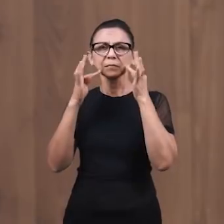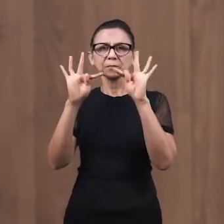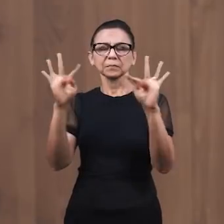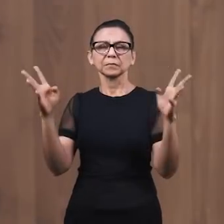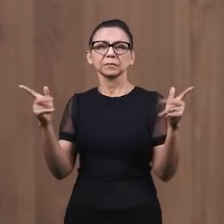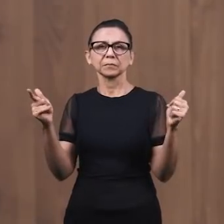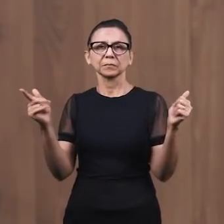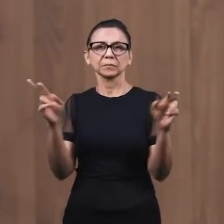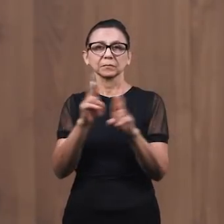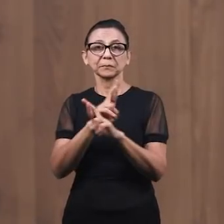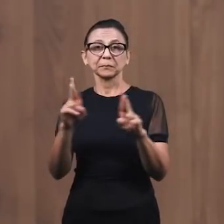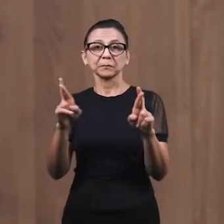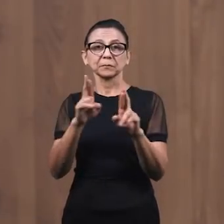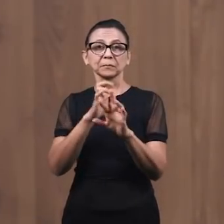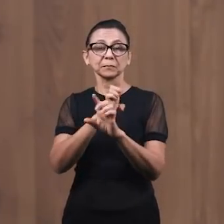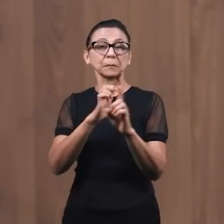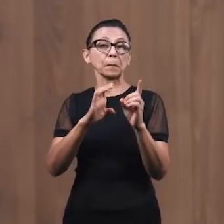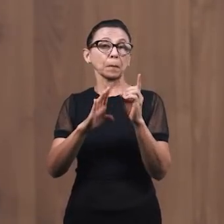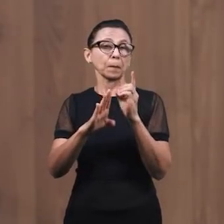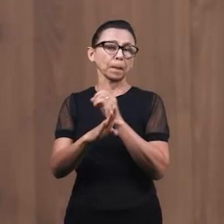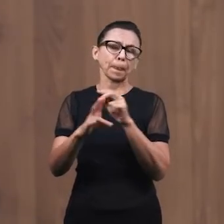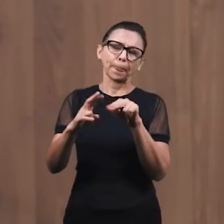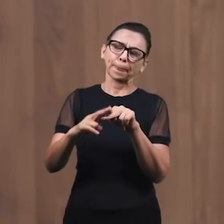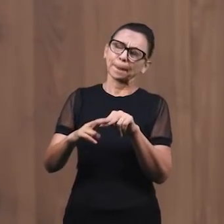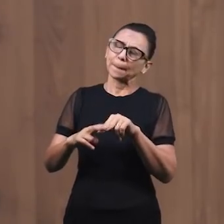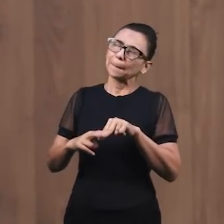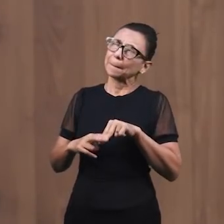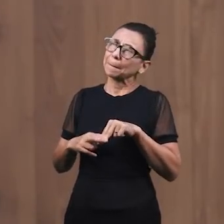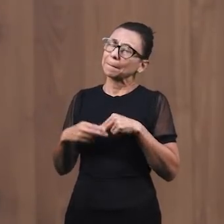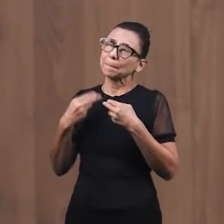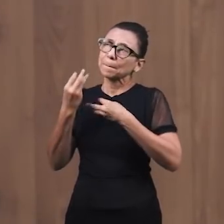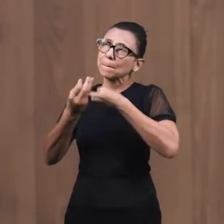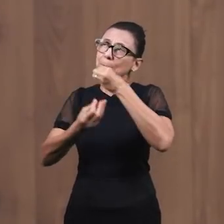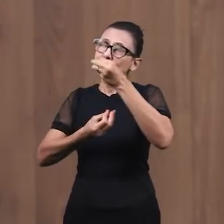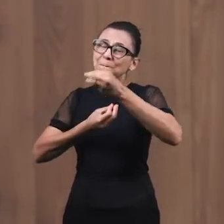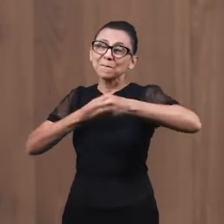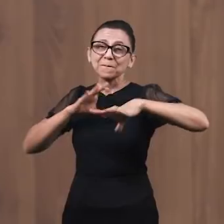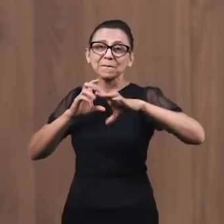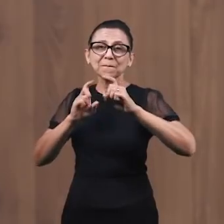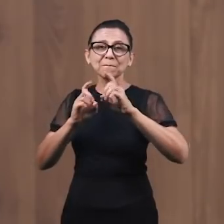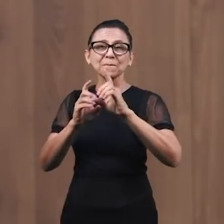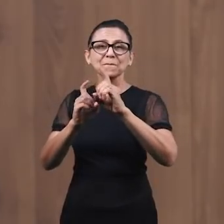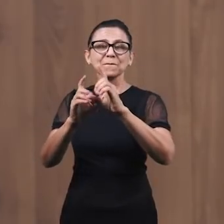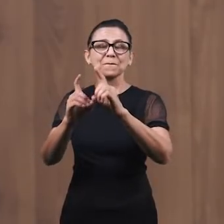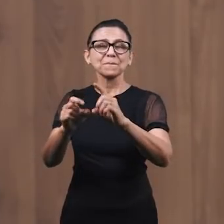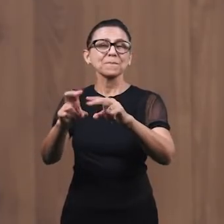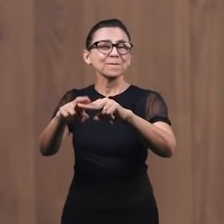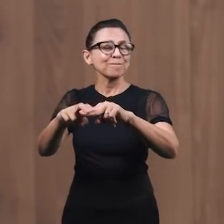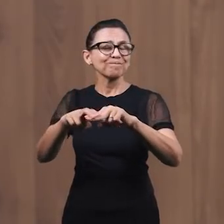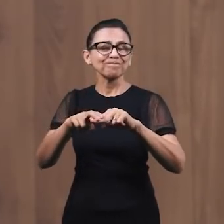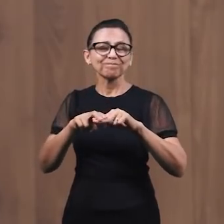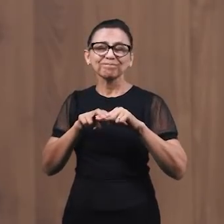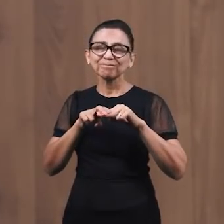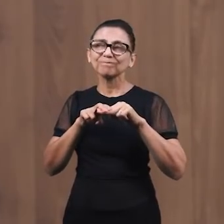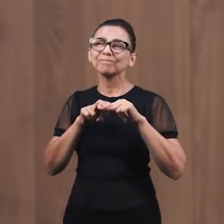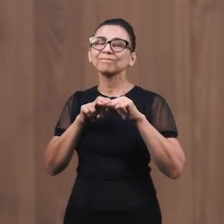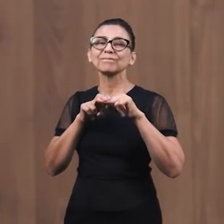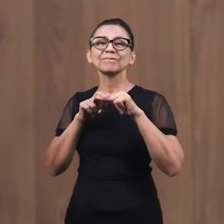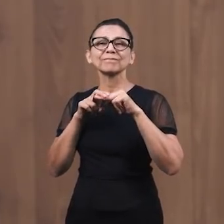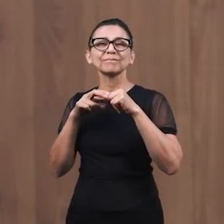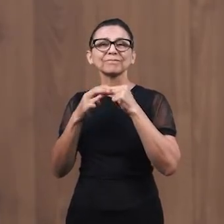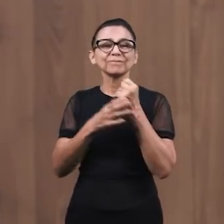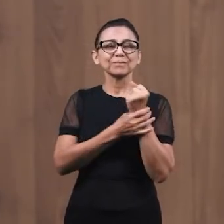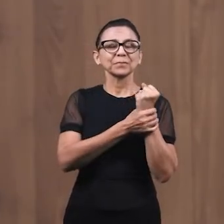gloriosos relacionados à Escola Bíblica Dominical e a maneira como a doutrina tem sido o refúgio, tem